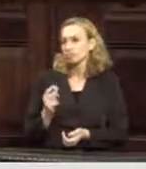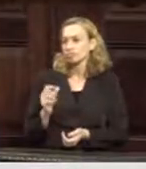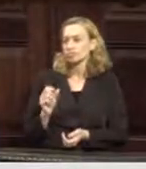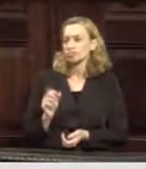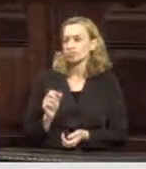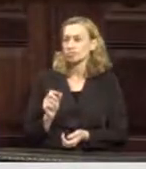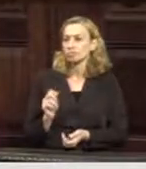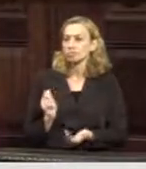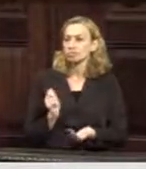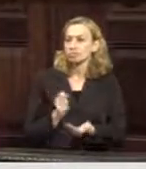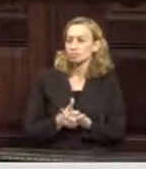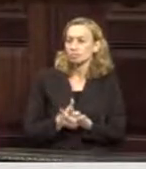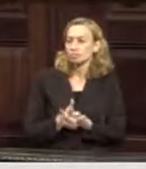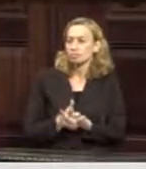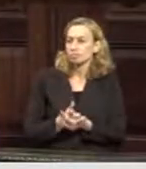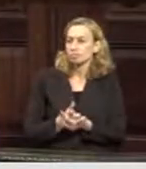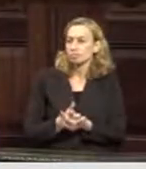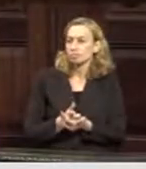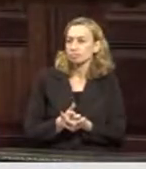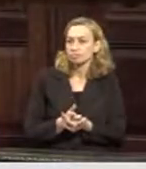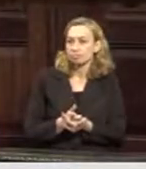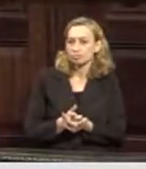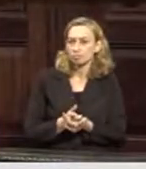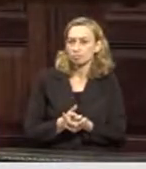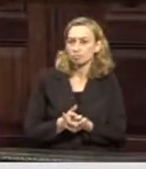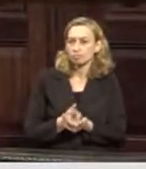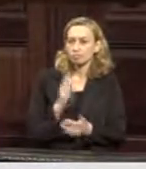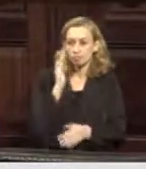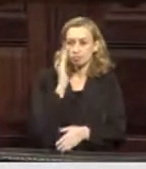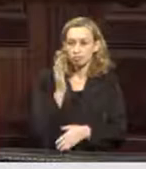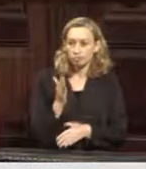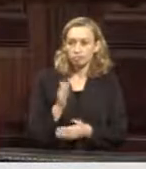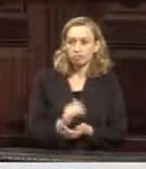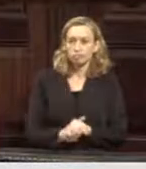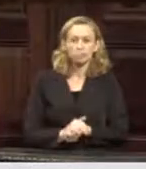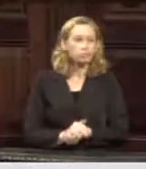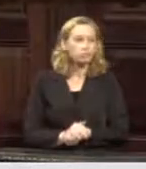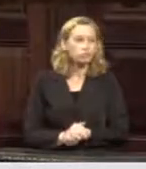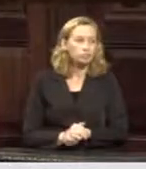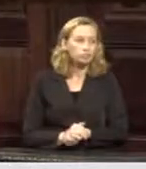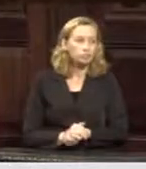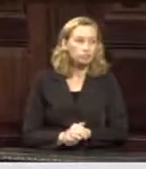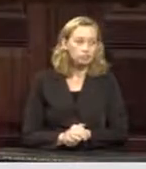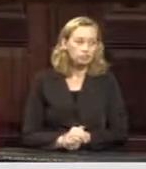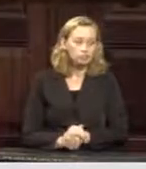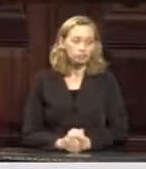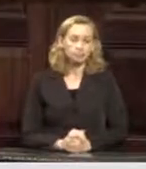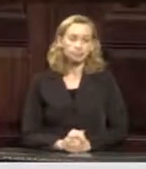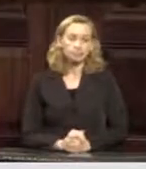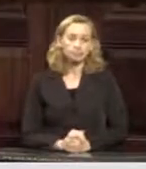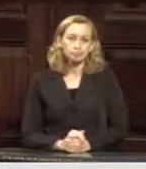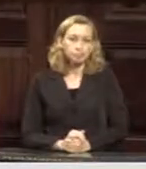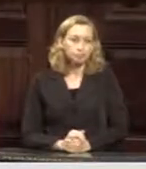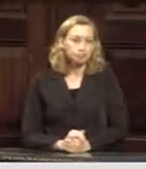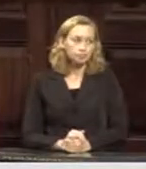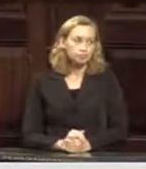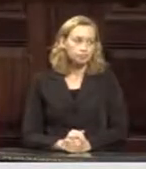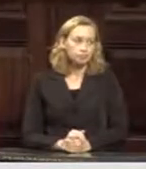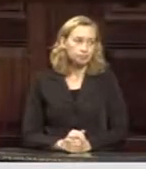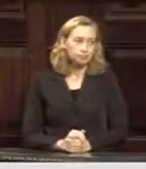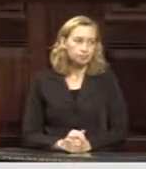ao pagamento de pessoal, aos pagamentos feitos diretamente, na verdade, ao pessoal, contando dentro dos duodécimos.